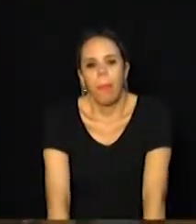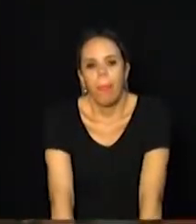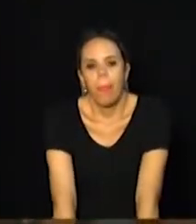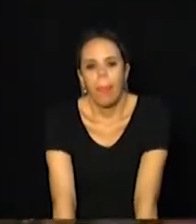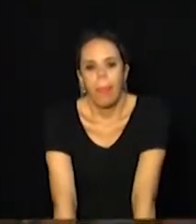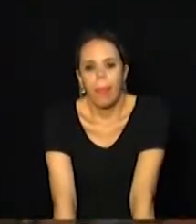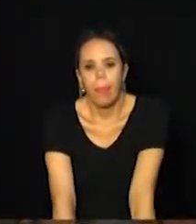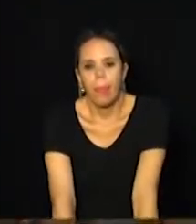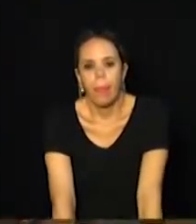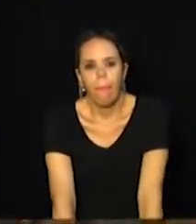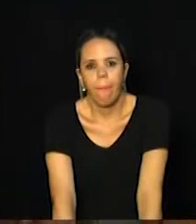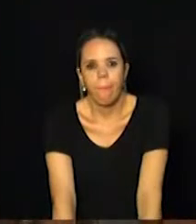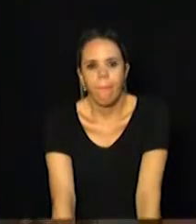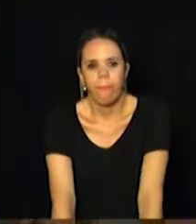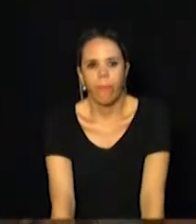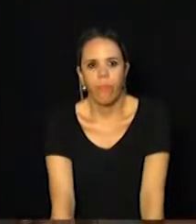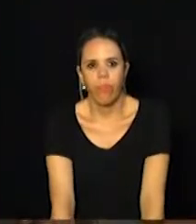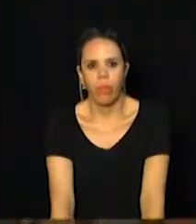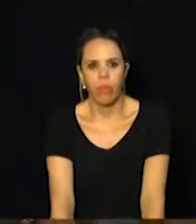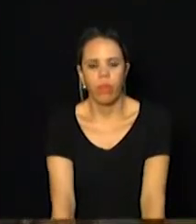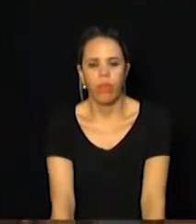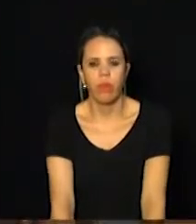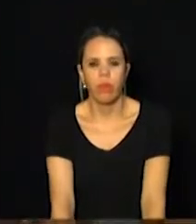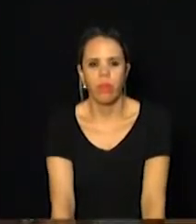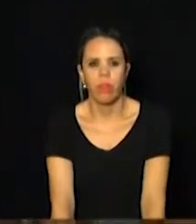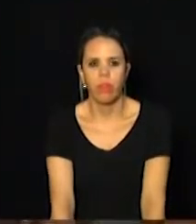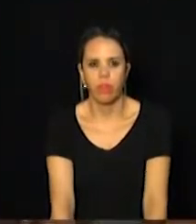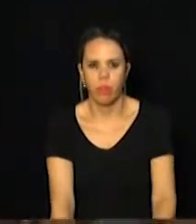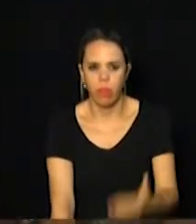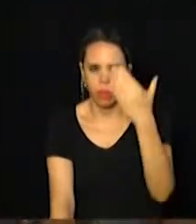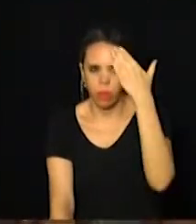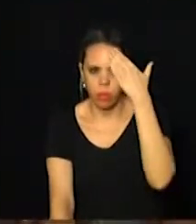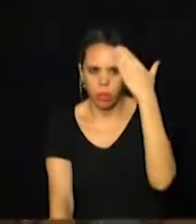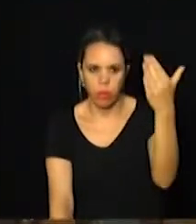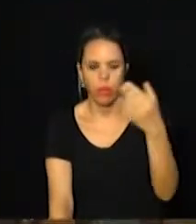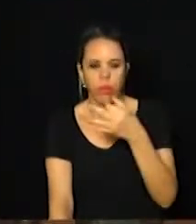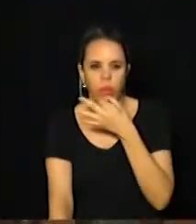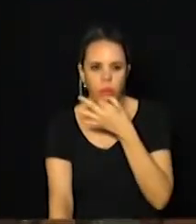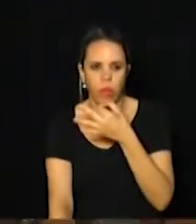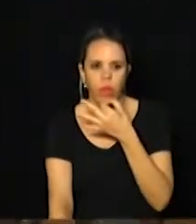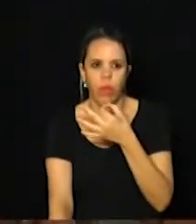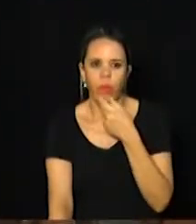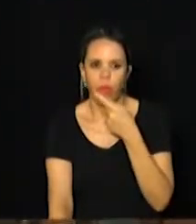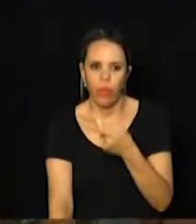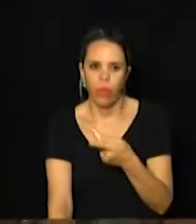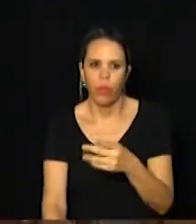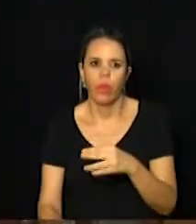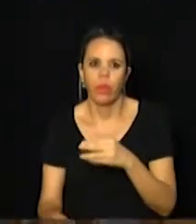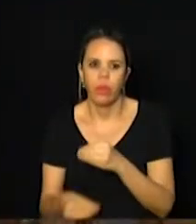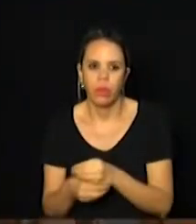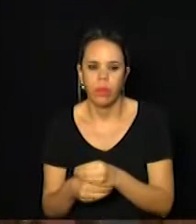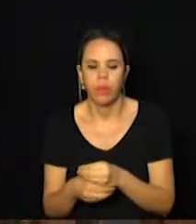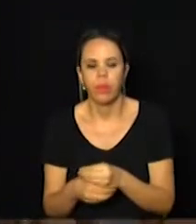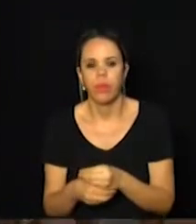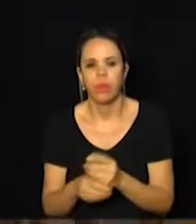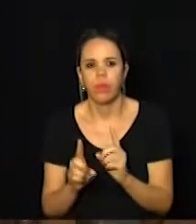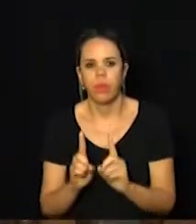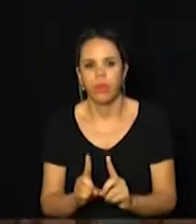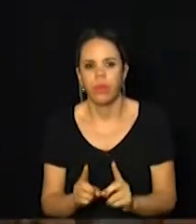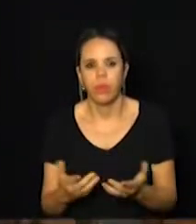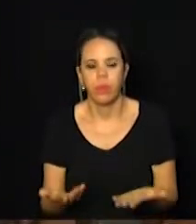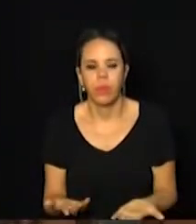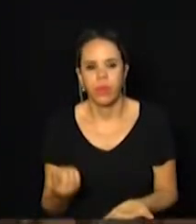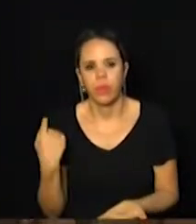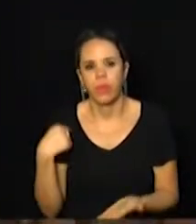E aí e obrigado pela pela sua excelente fala e sua cumprimentando você falou do deficiente